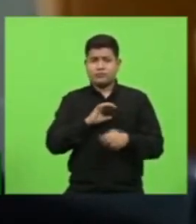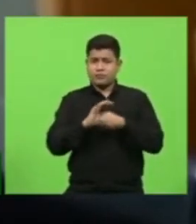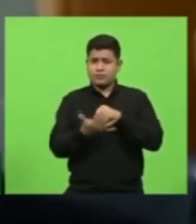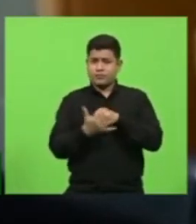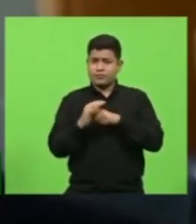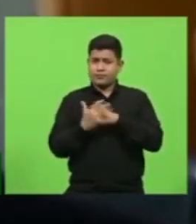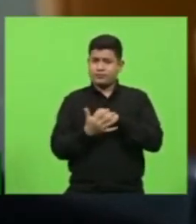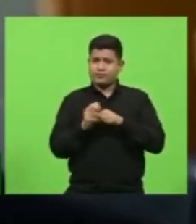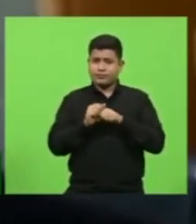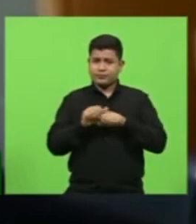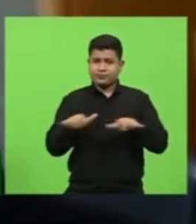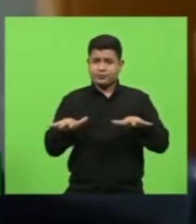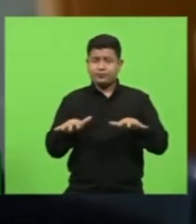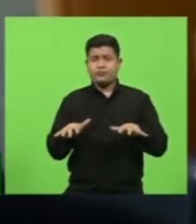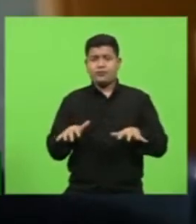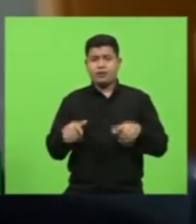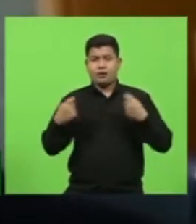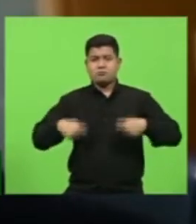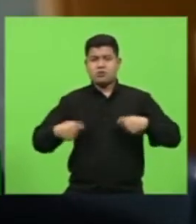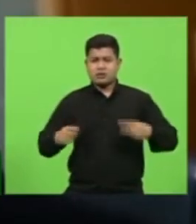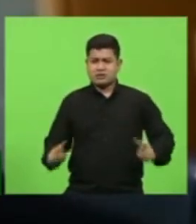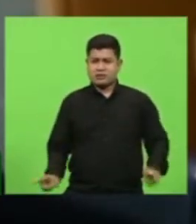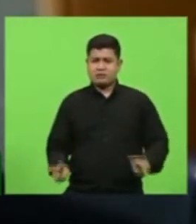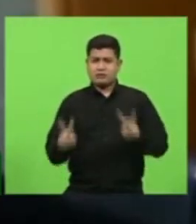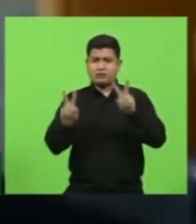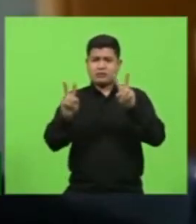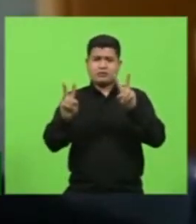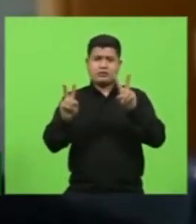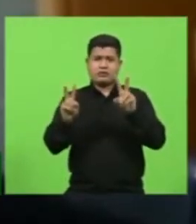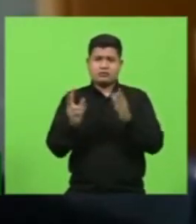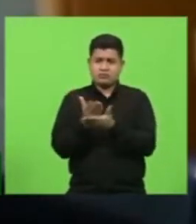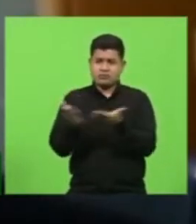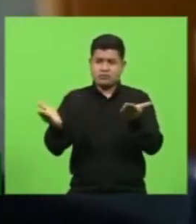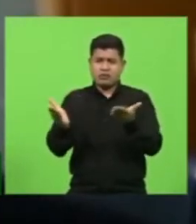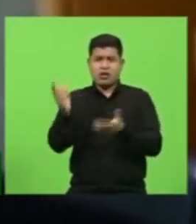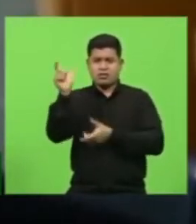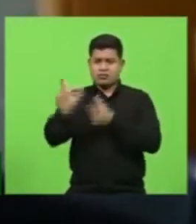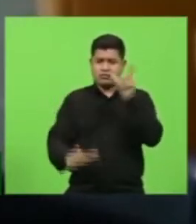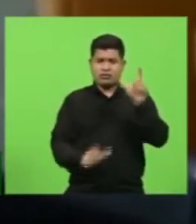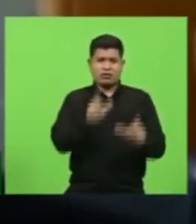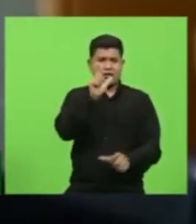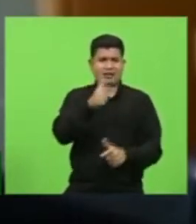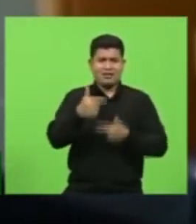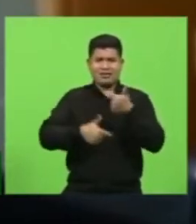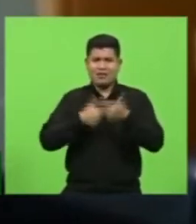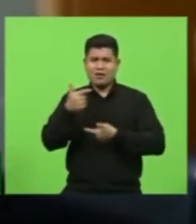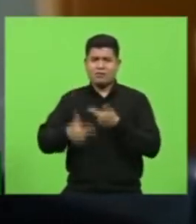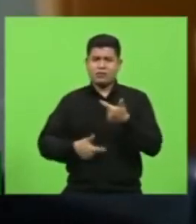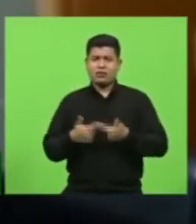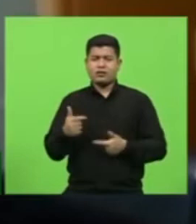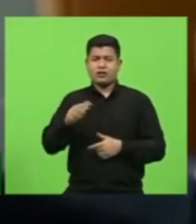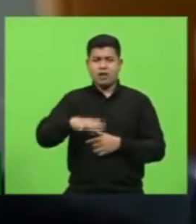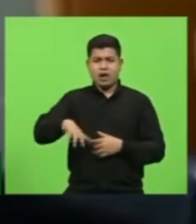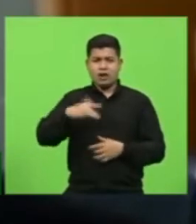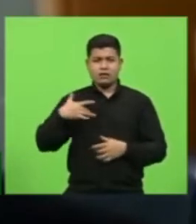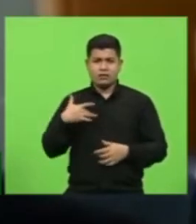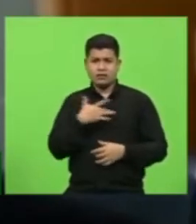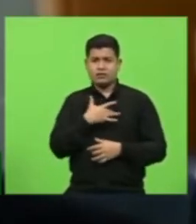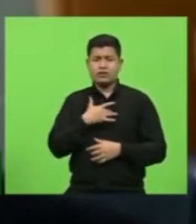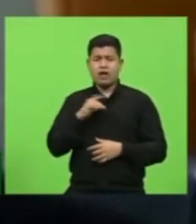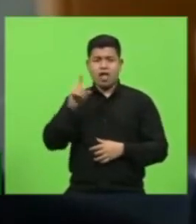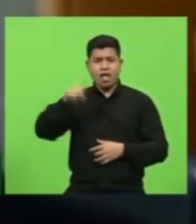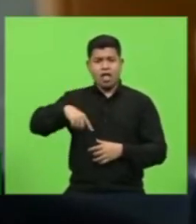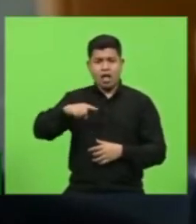e de necessidade de valorização desses valorosos trabalhadores do serviço de saúde que estão na linha de